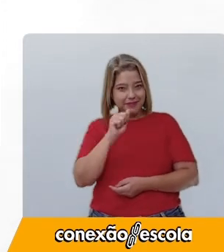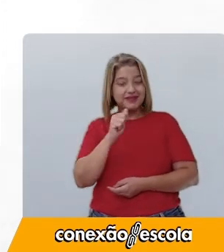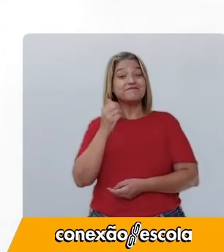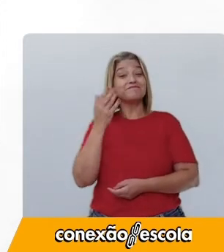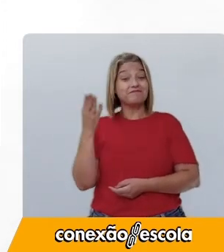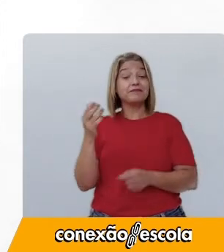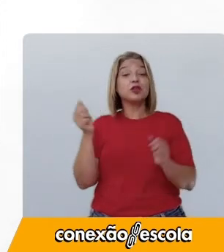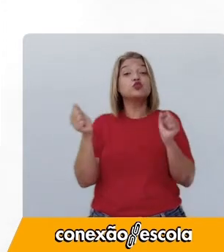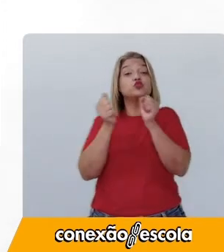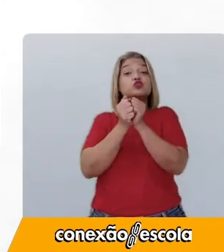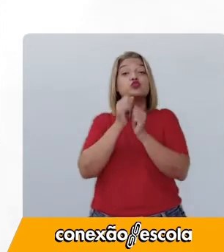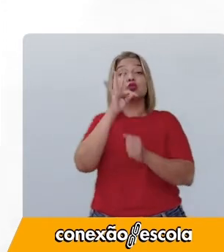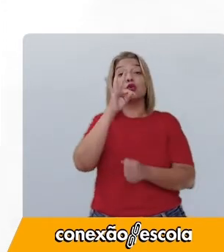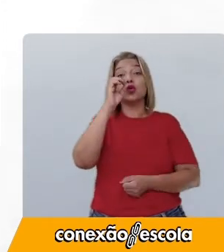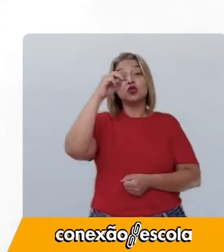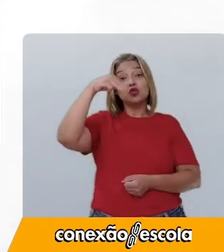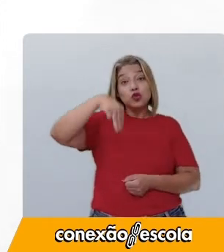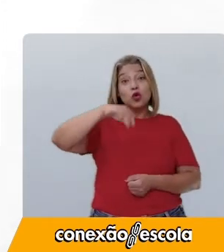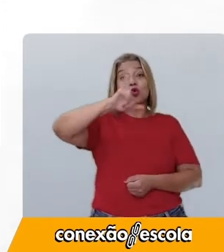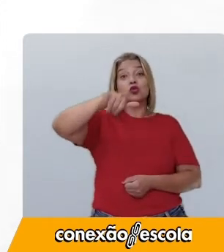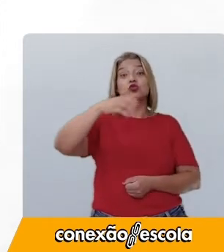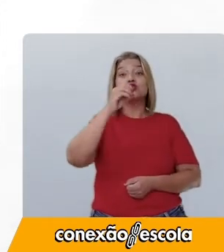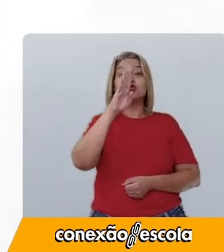Tom Jobim no ano de